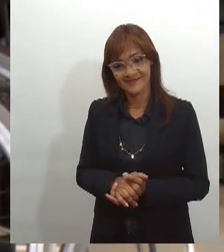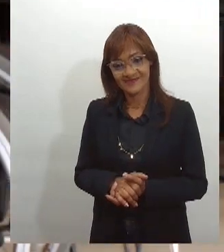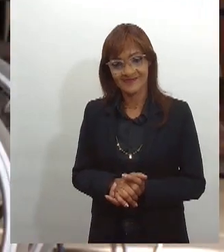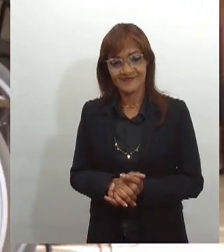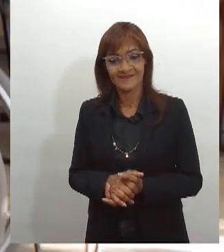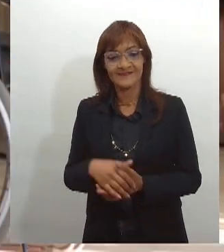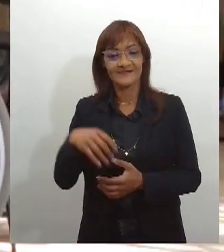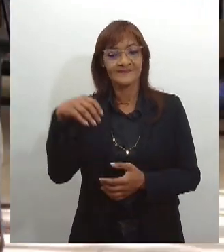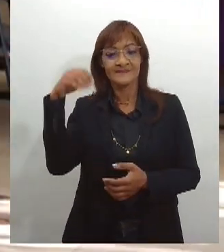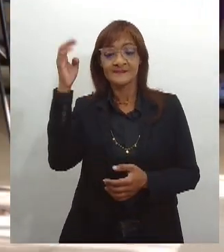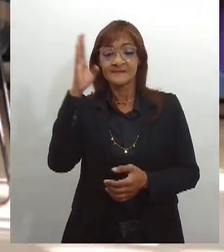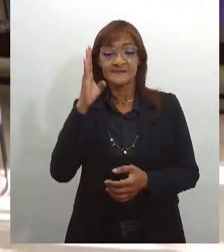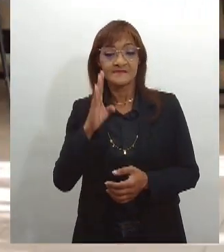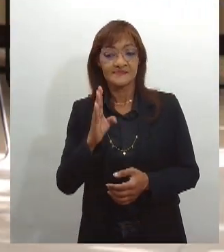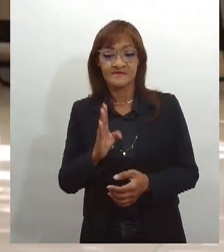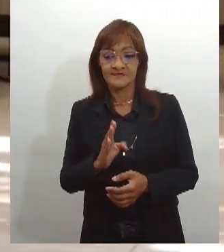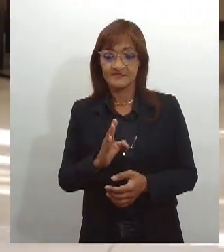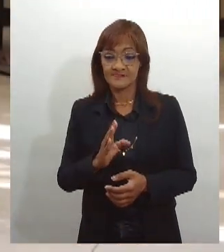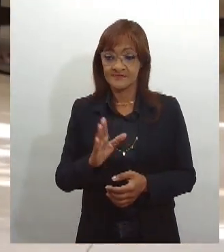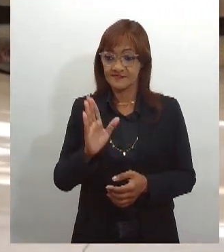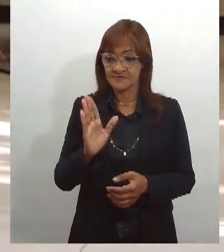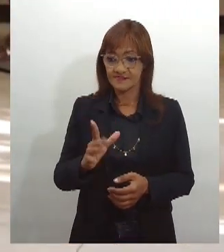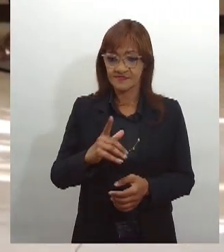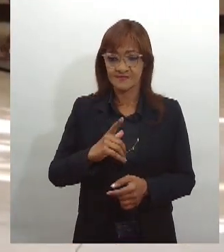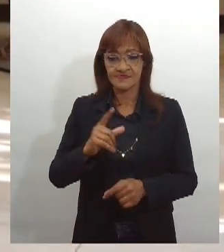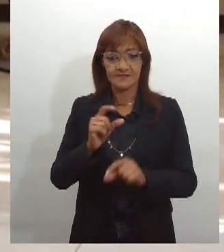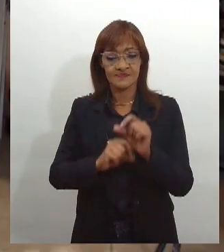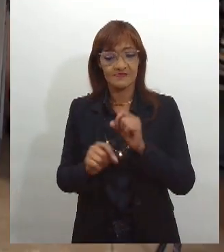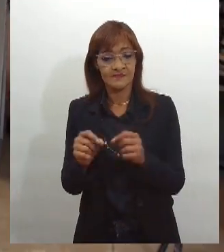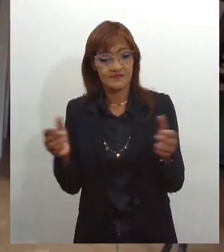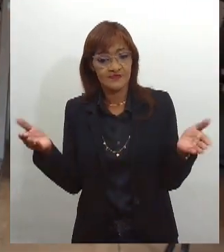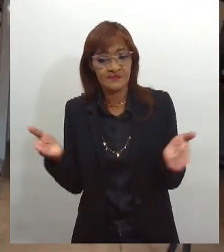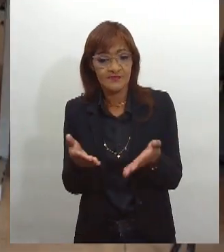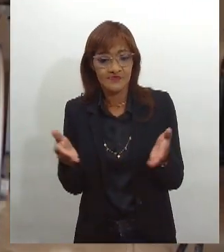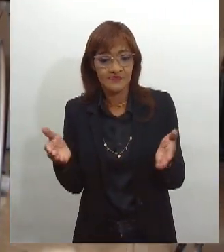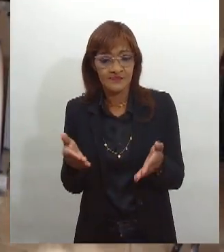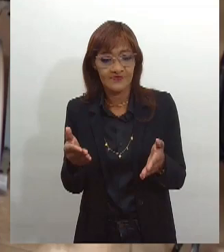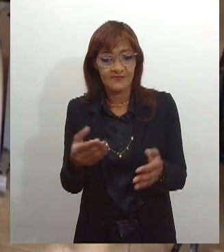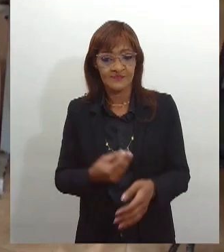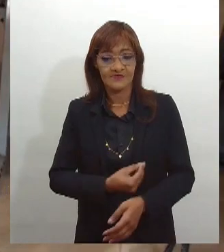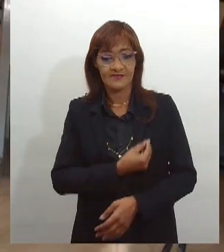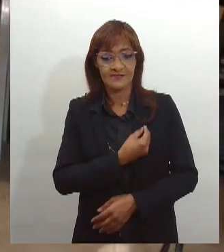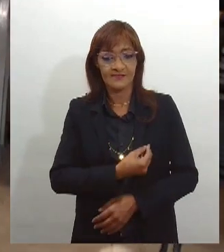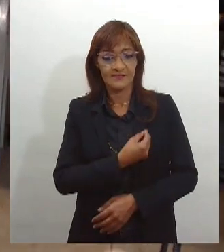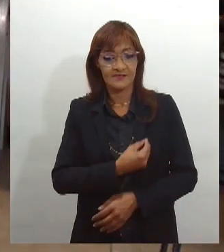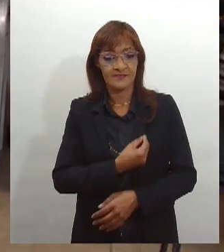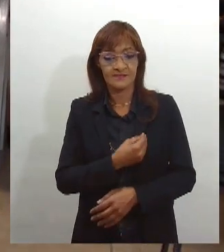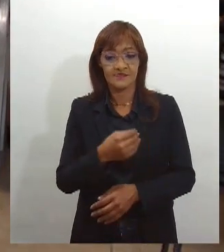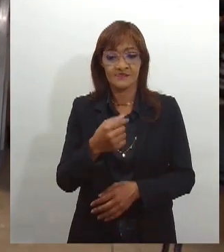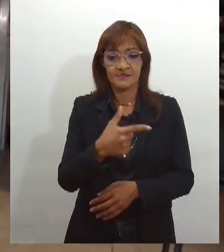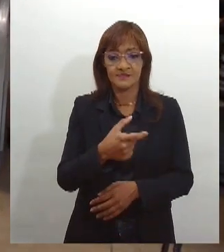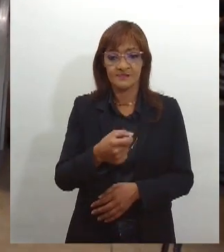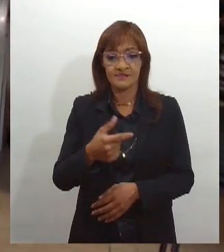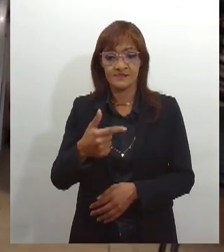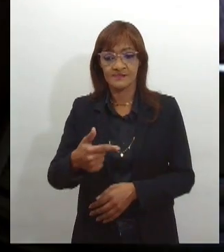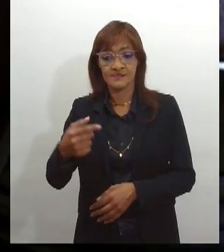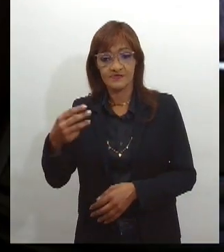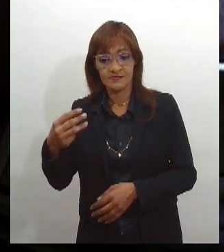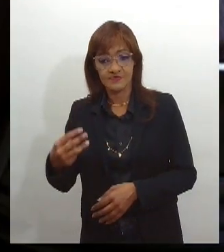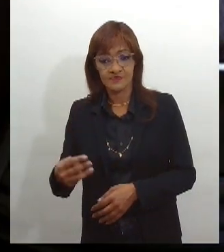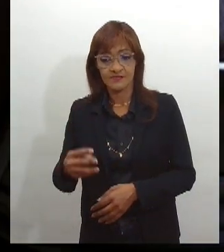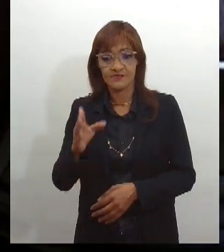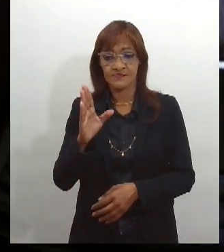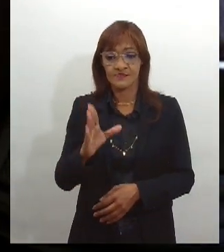da longevidade está se tornando cada vez mais evidente. Em 2023, o país já registra um impressionante percentual